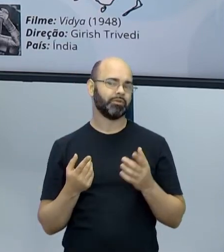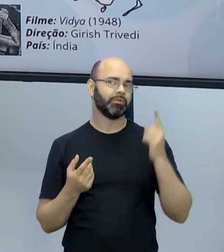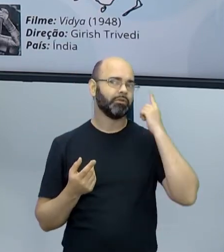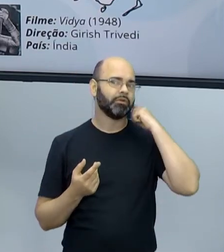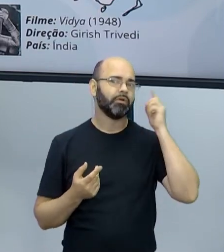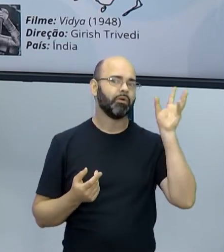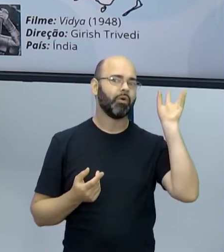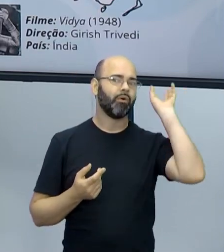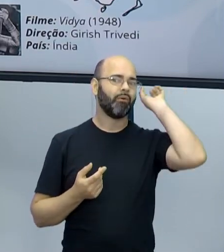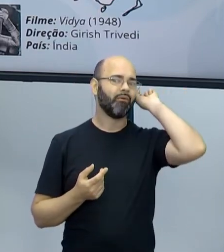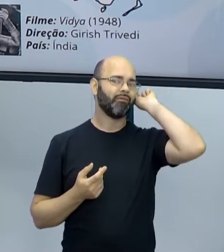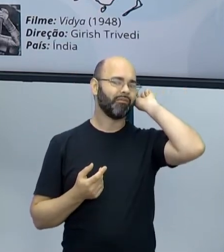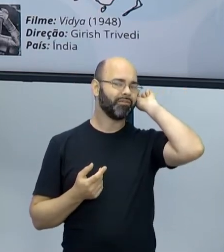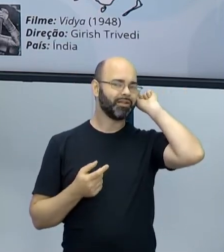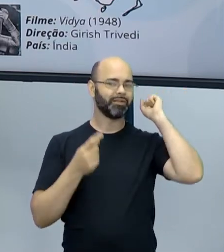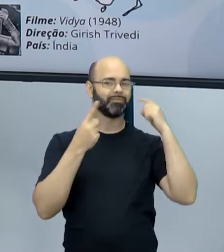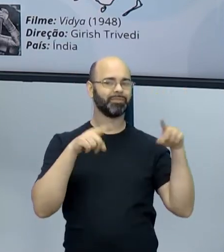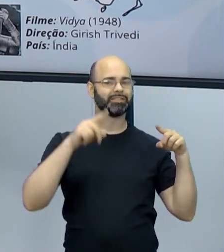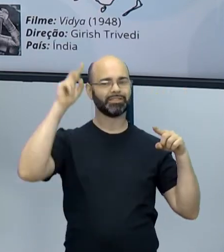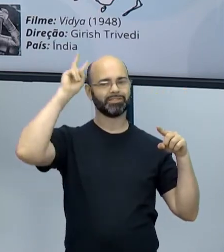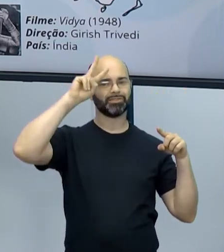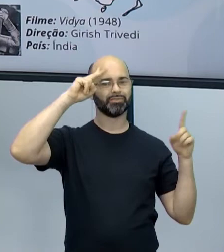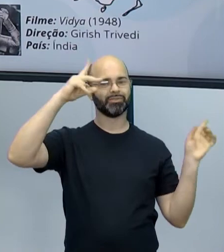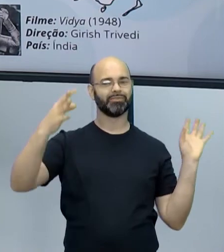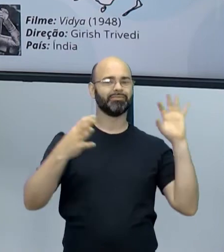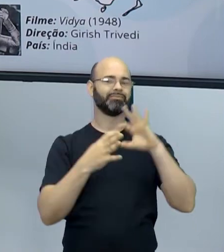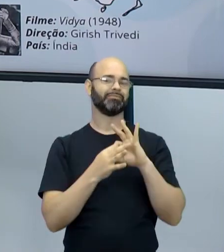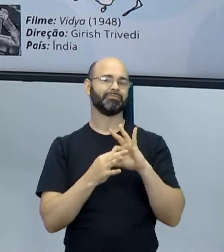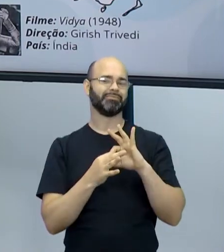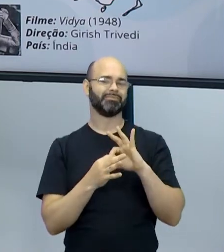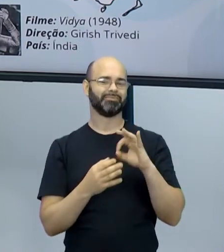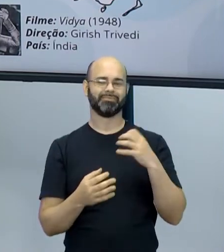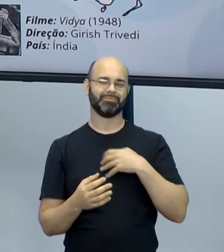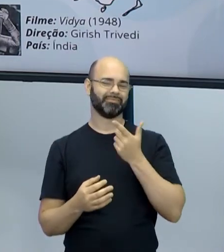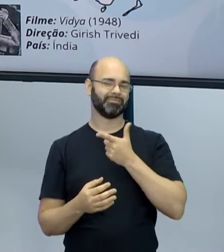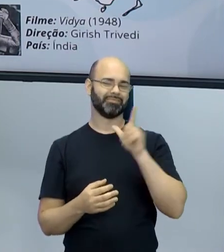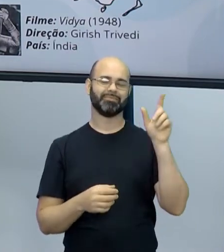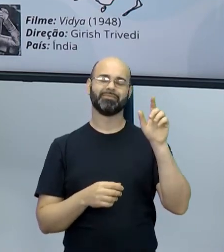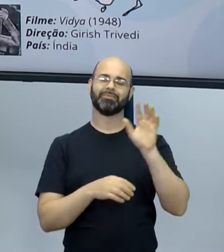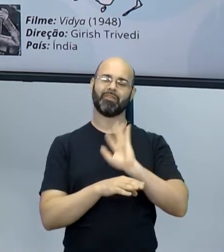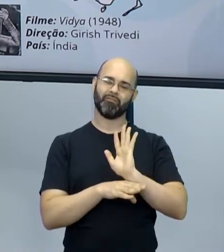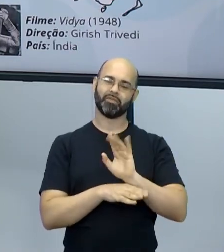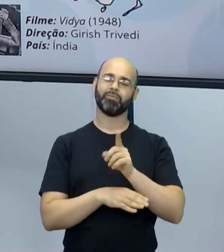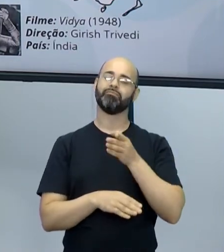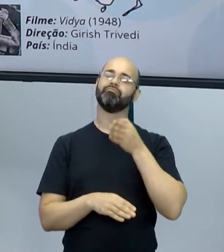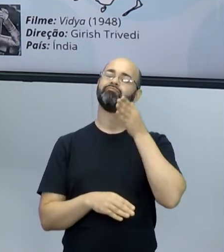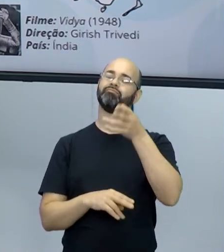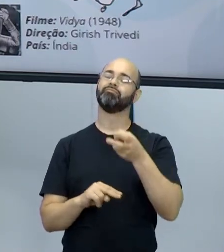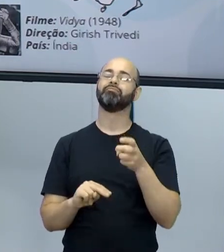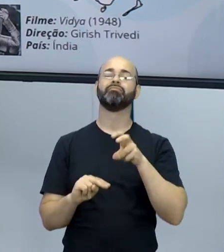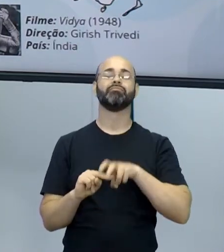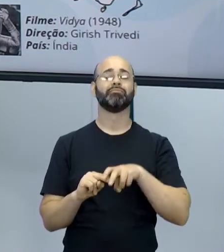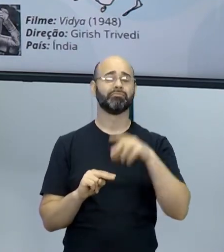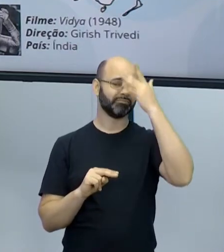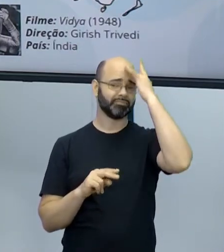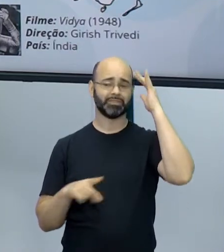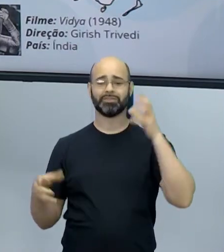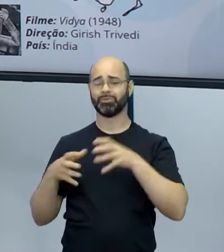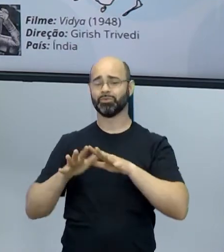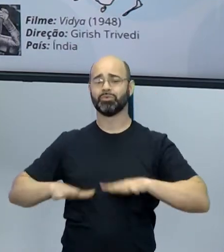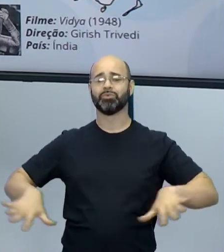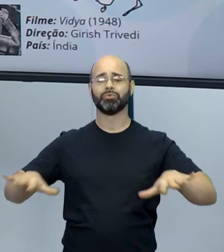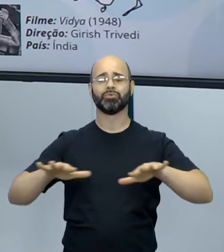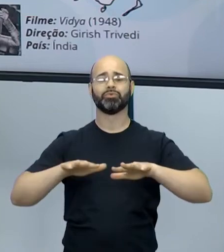ouvir a música relacionada com a história. É uma outra forma de ver cinema. Aí você vai lá no filme, está todo mundo cantando